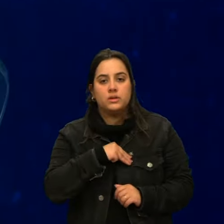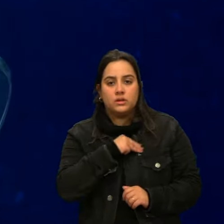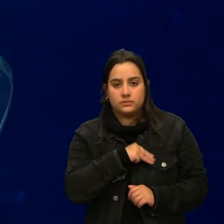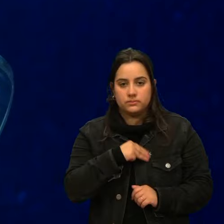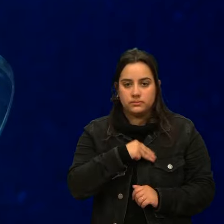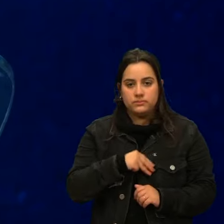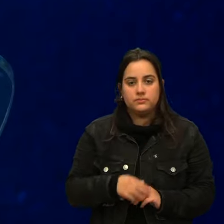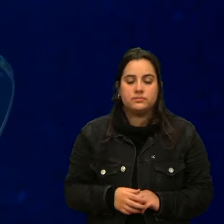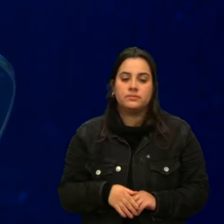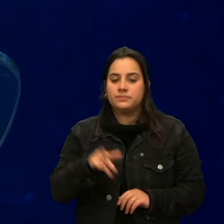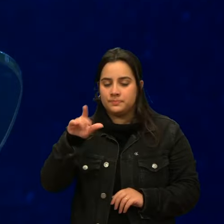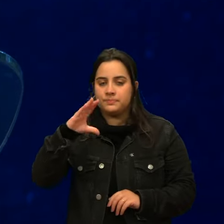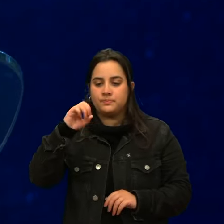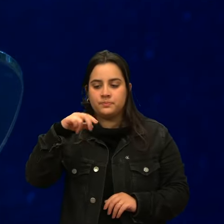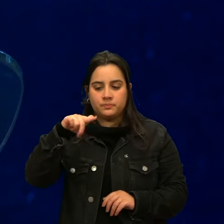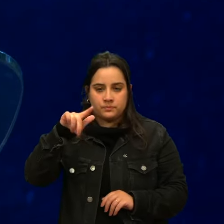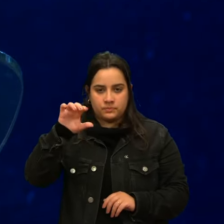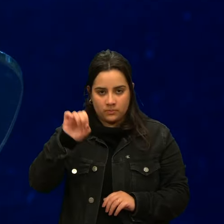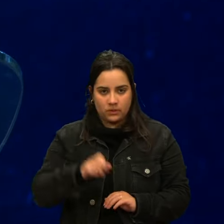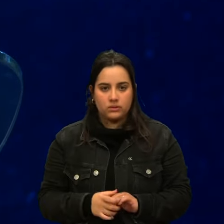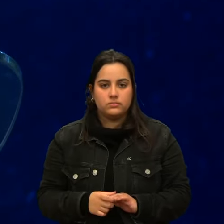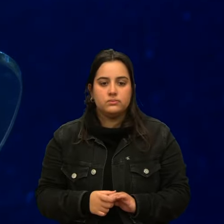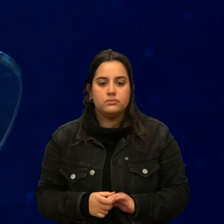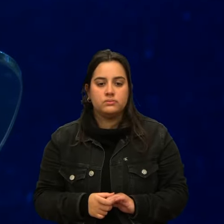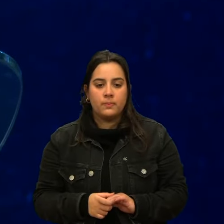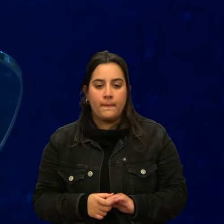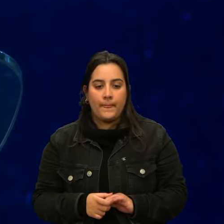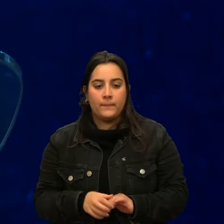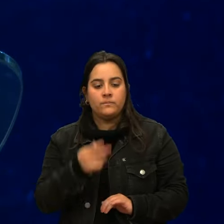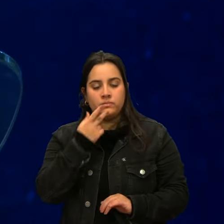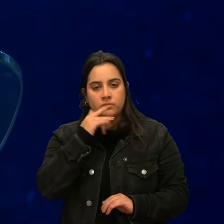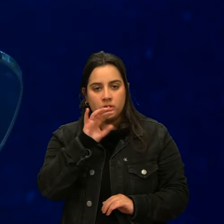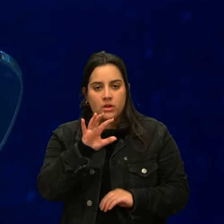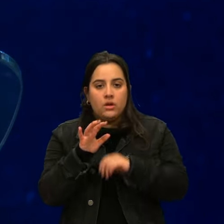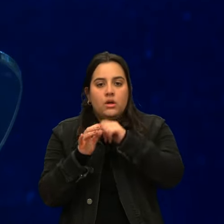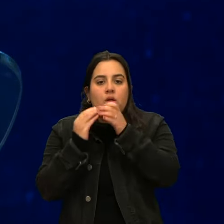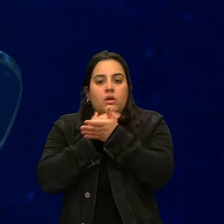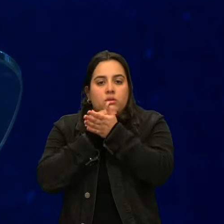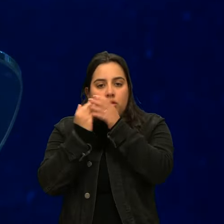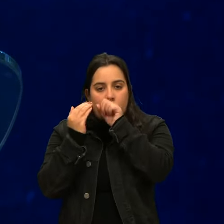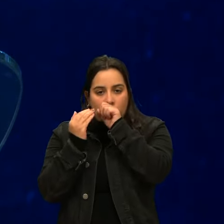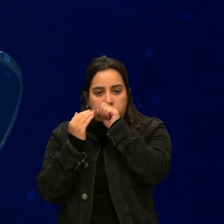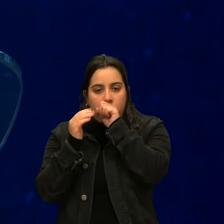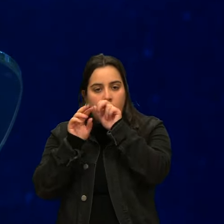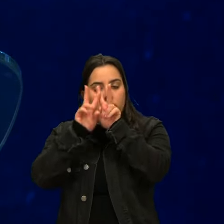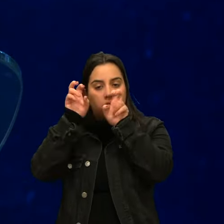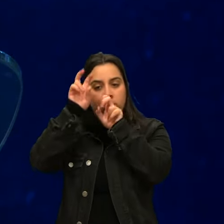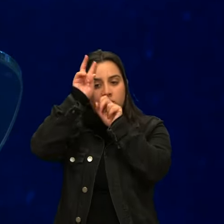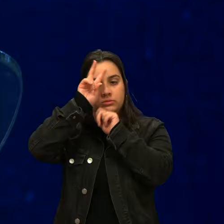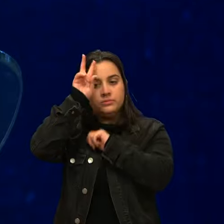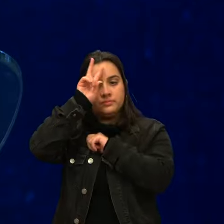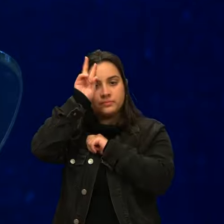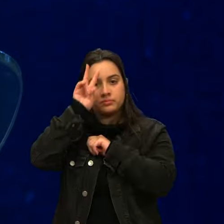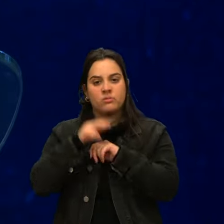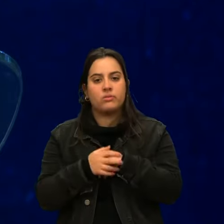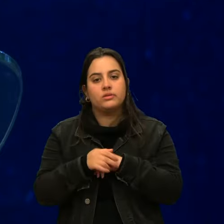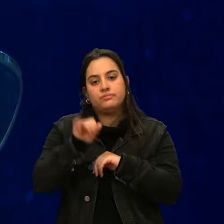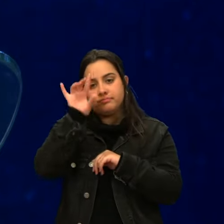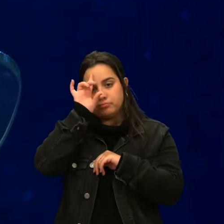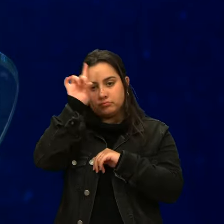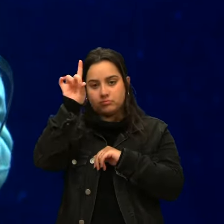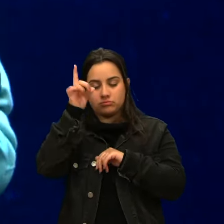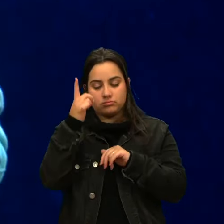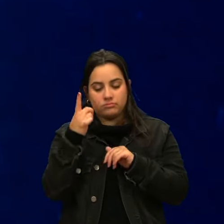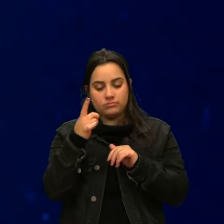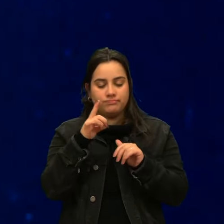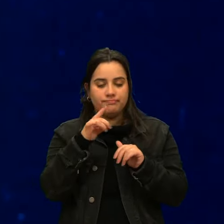missionária lá no Congo, e ela fala bem assim, ela começa a contar a história dela e ela conta que um dia entraram na casa